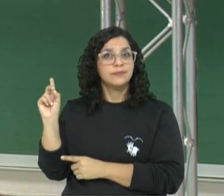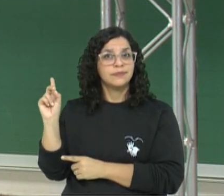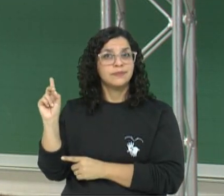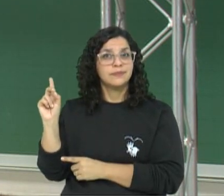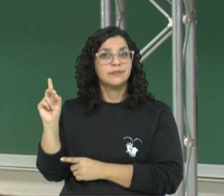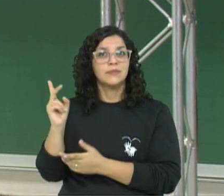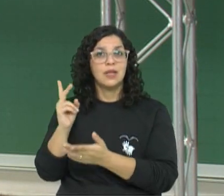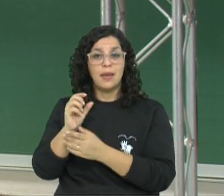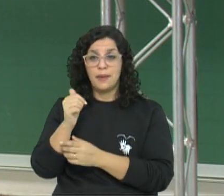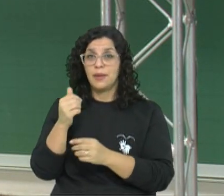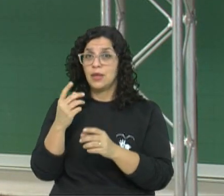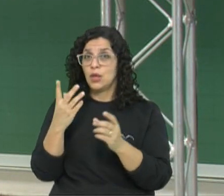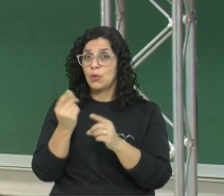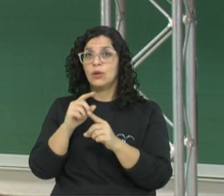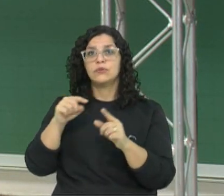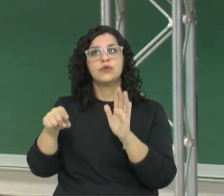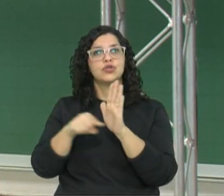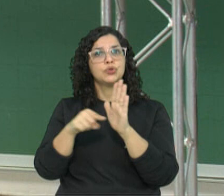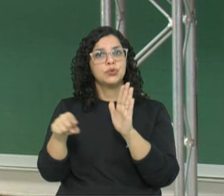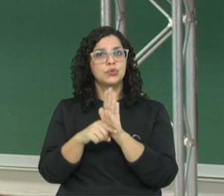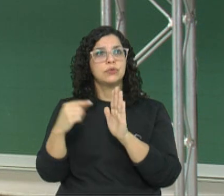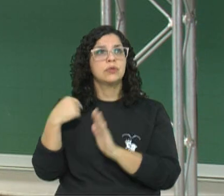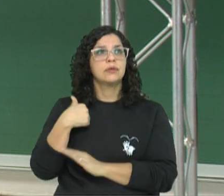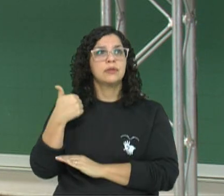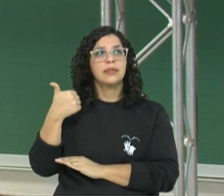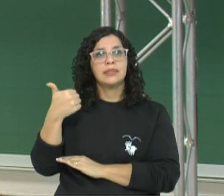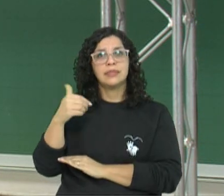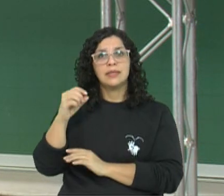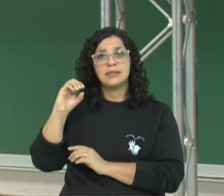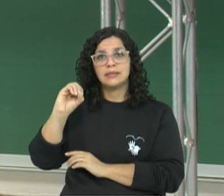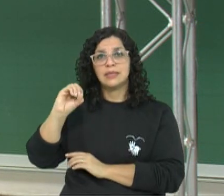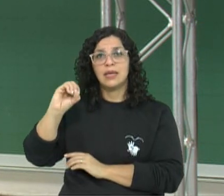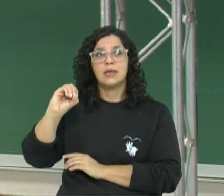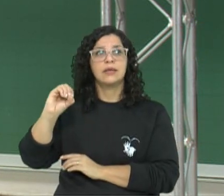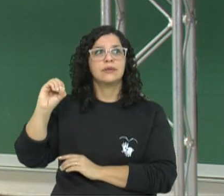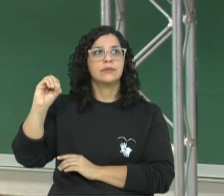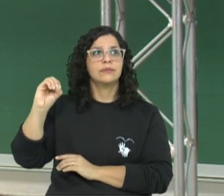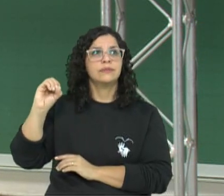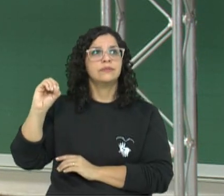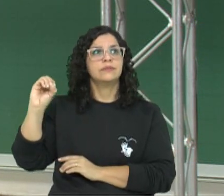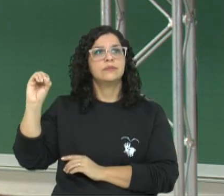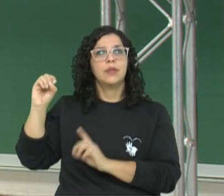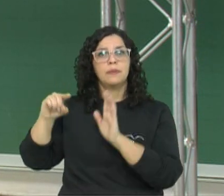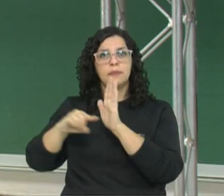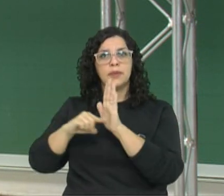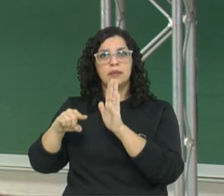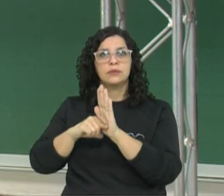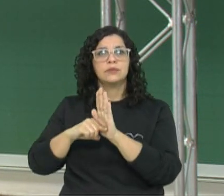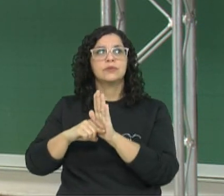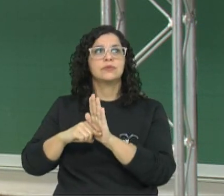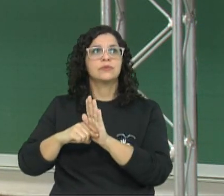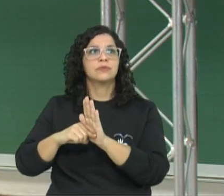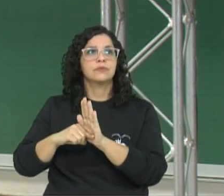né, conserva a base e subtrai os expoentes. Ou seja, vai ficar 0 com menos